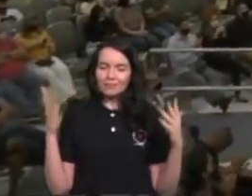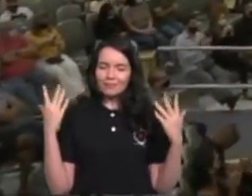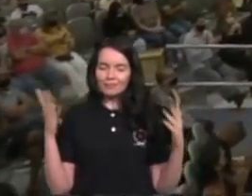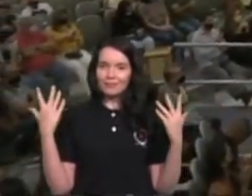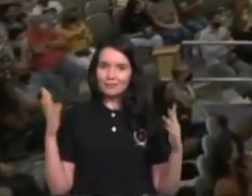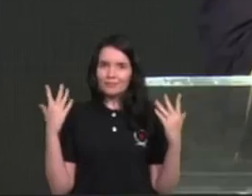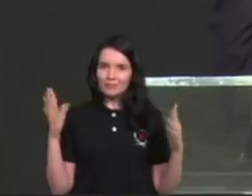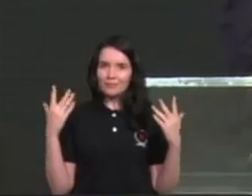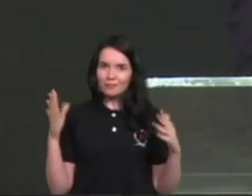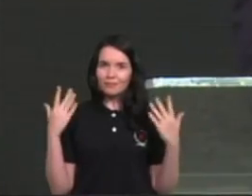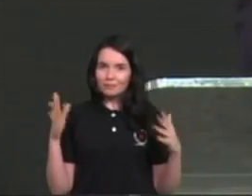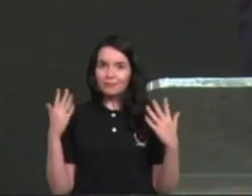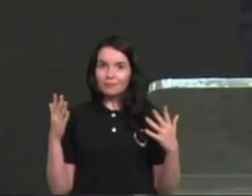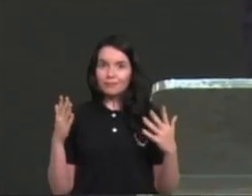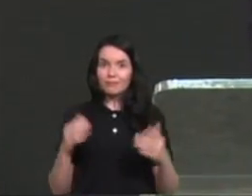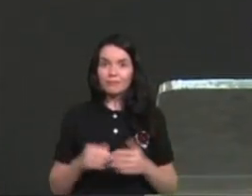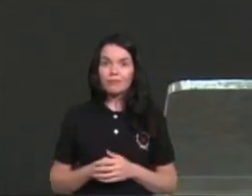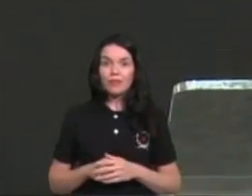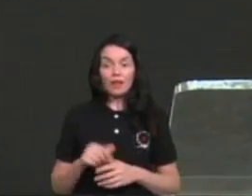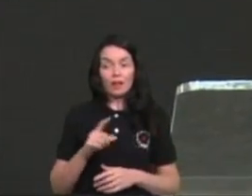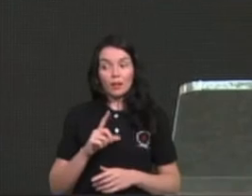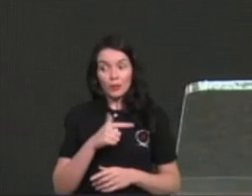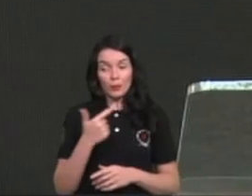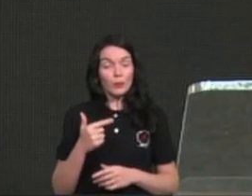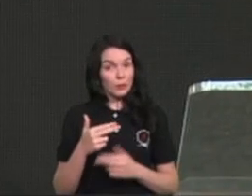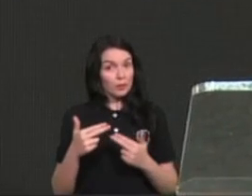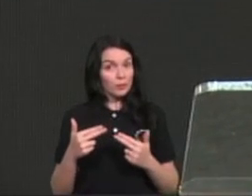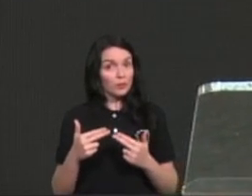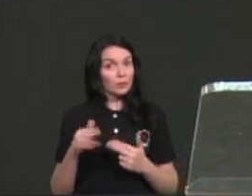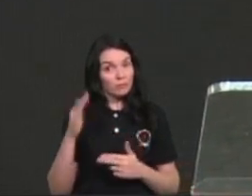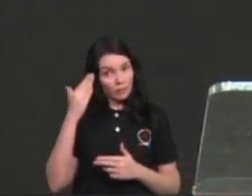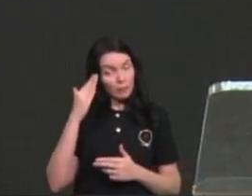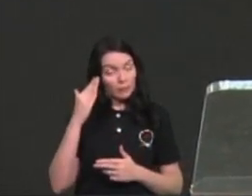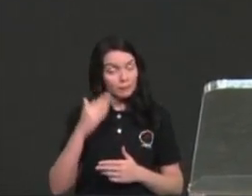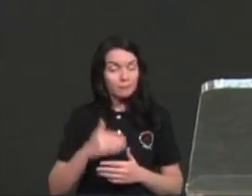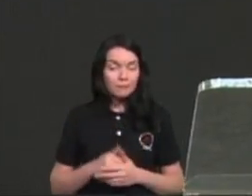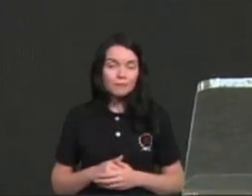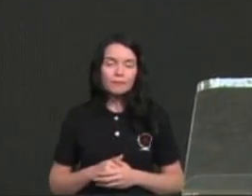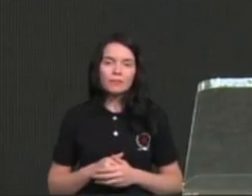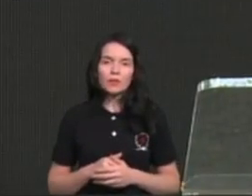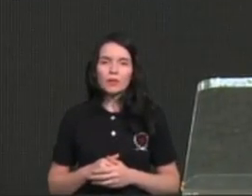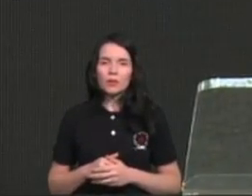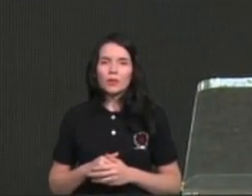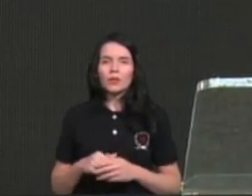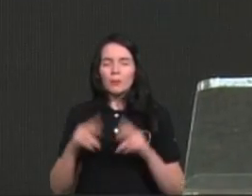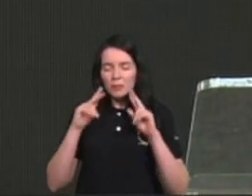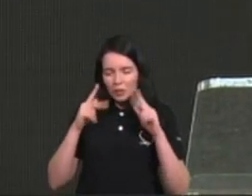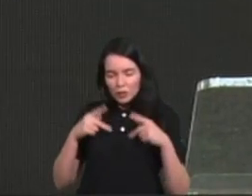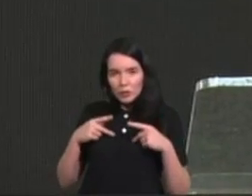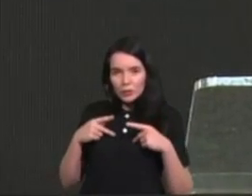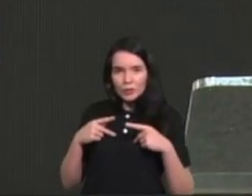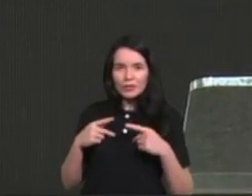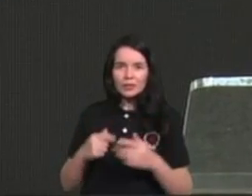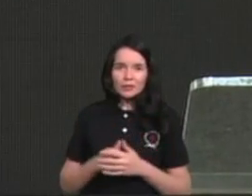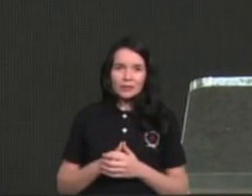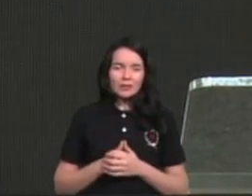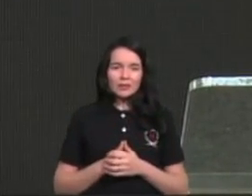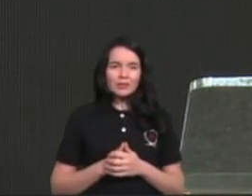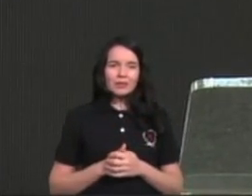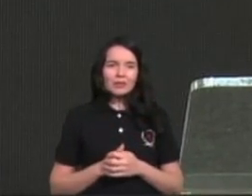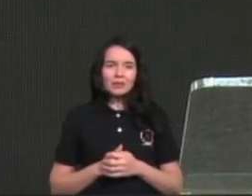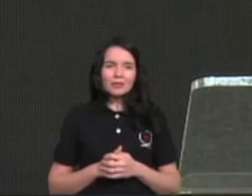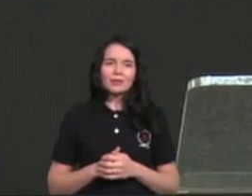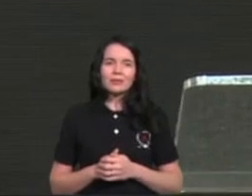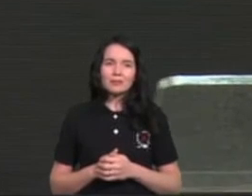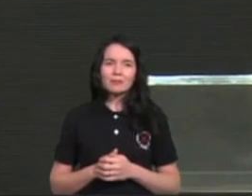e agora também tem uma outra coisa que você precisa ficar sabendo é que todo o ser humano vai dar conta Deus da sua vida